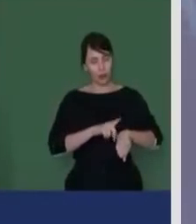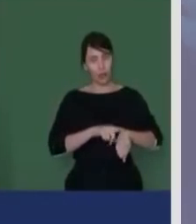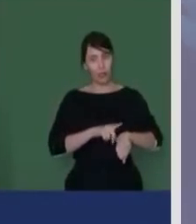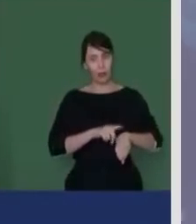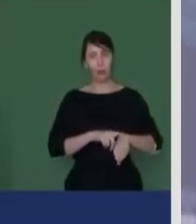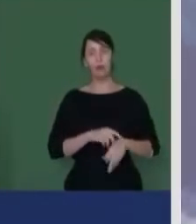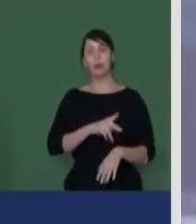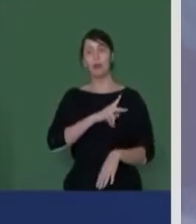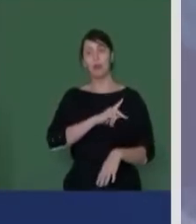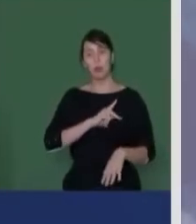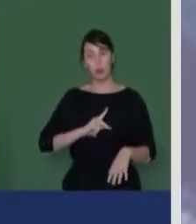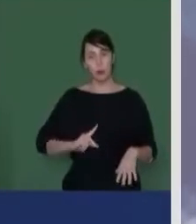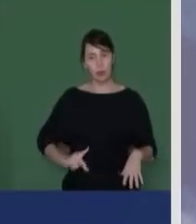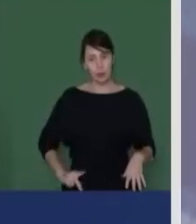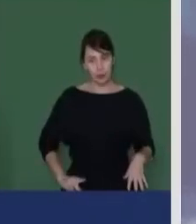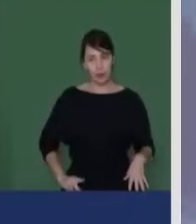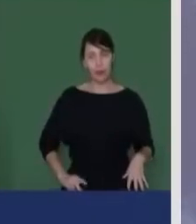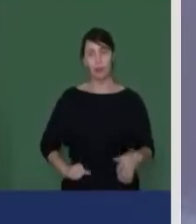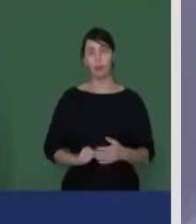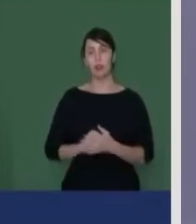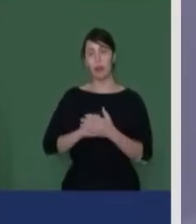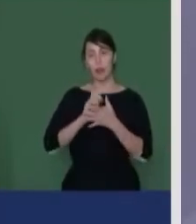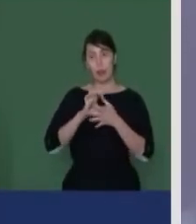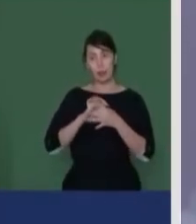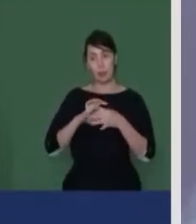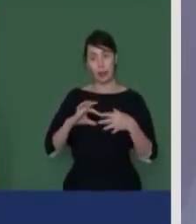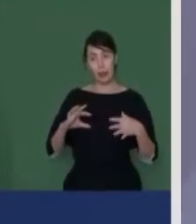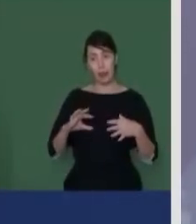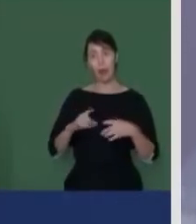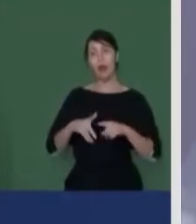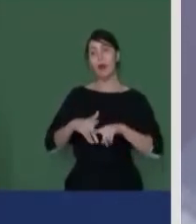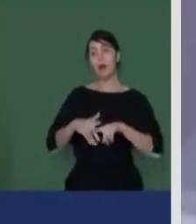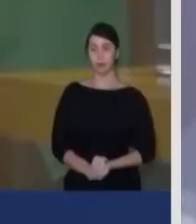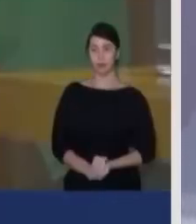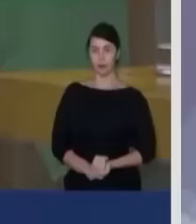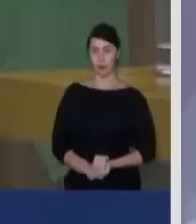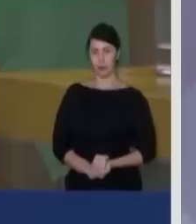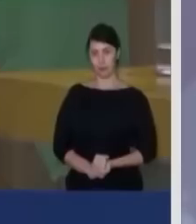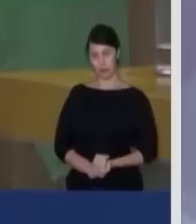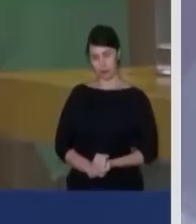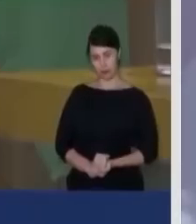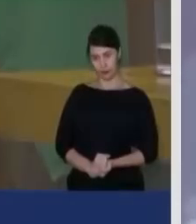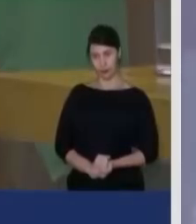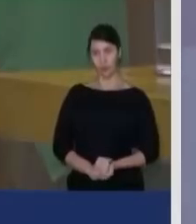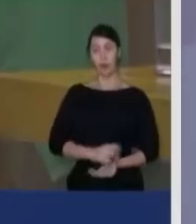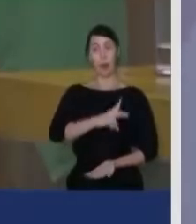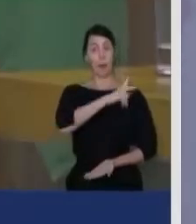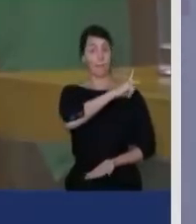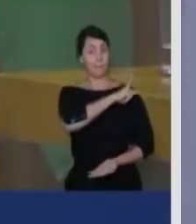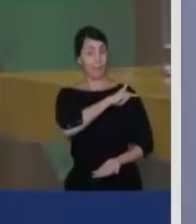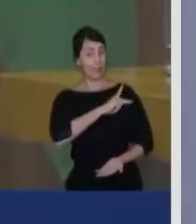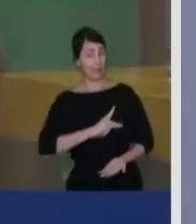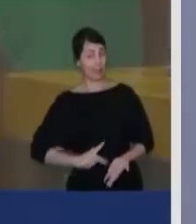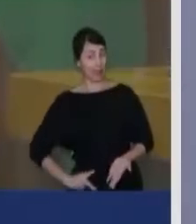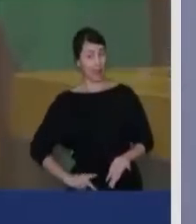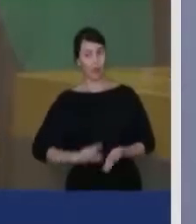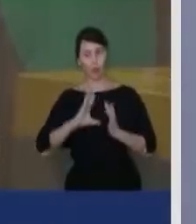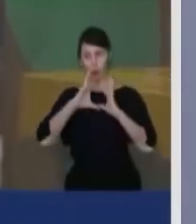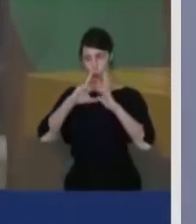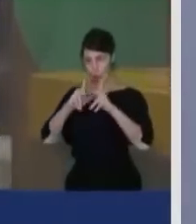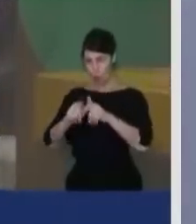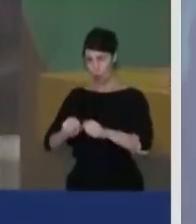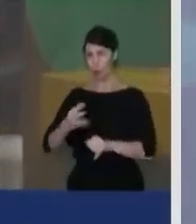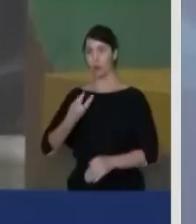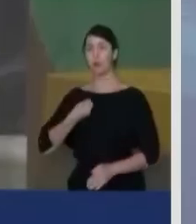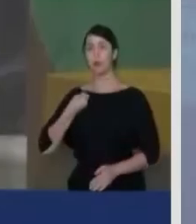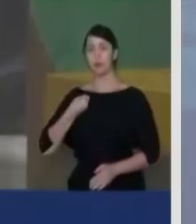X reais, mas você não sabe o que, que é o preço do arroz e o que é o imposto que está embutido. Você saberá e será o mínimo. Toda a cadeia da